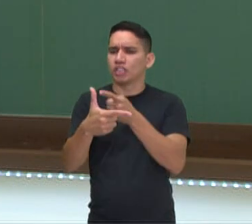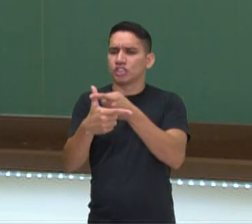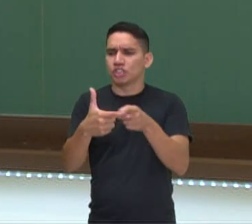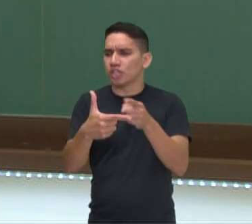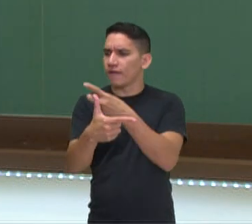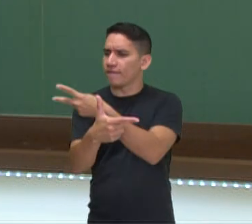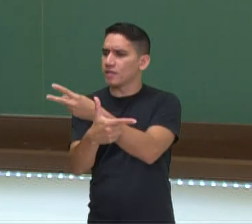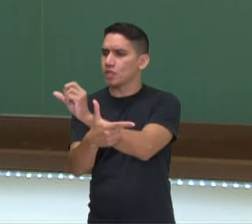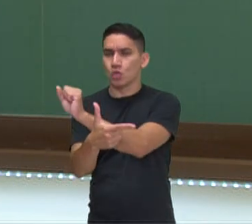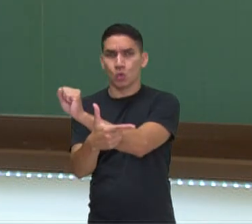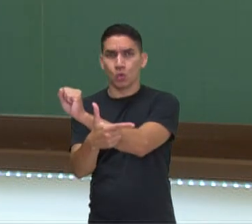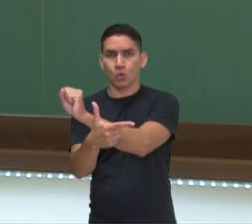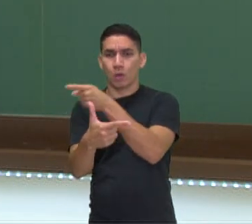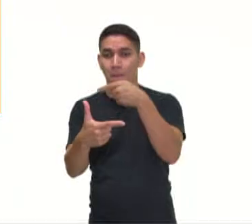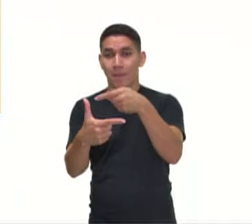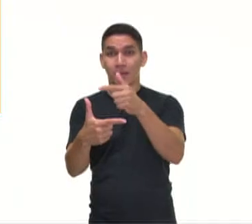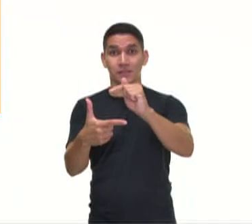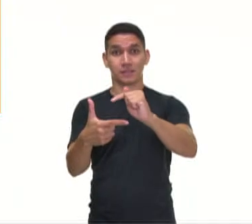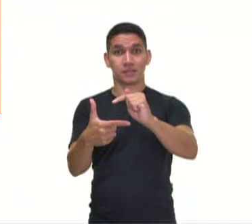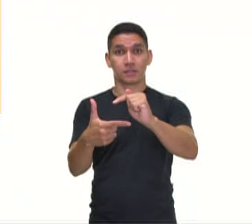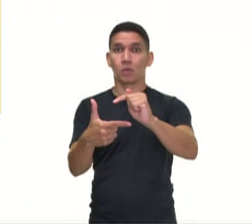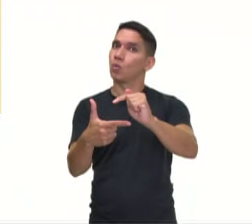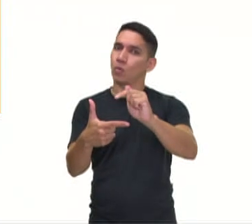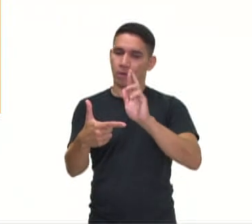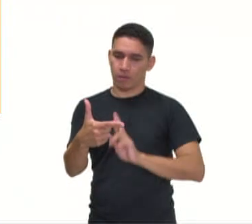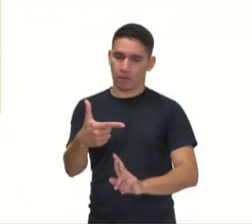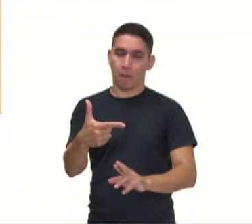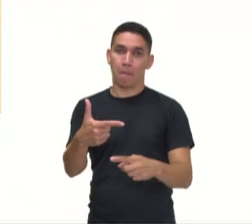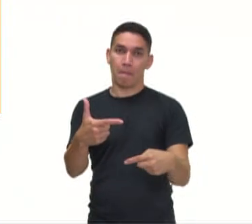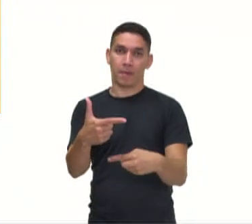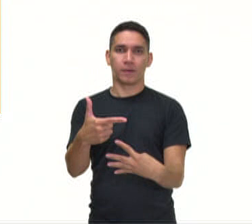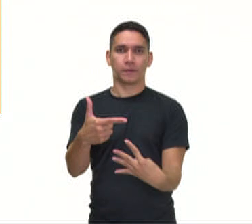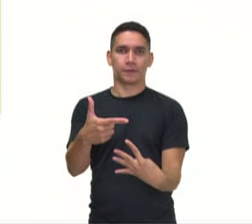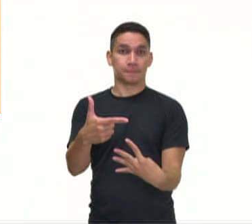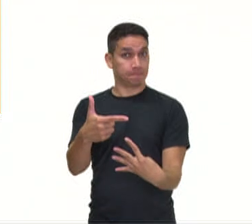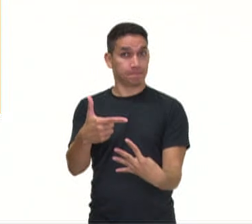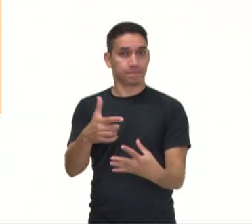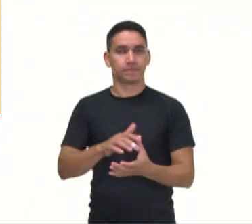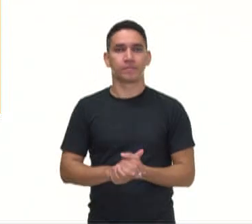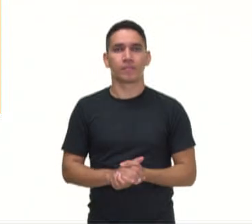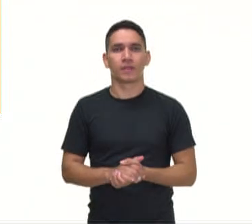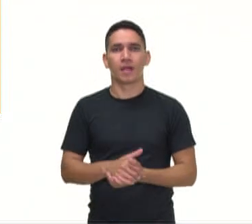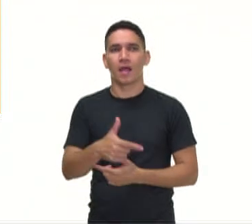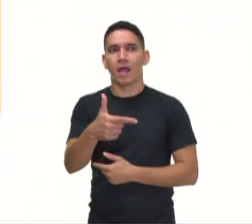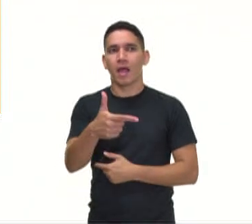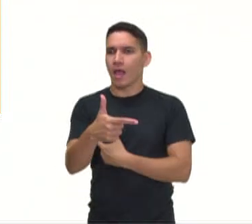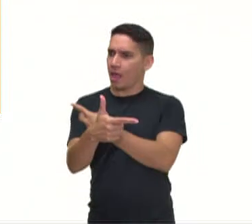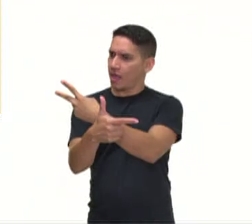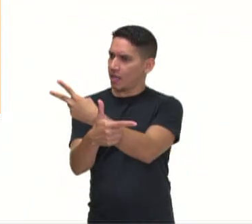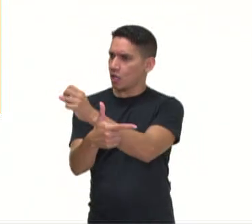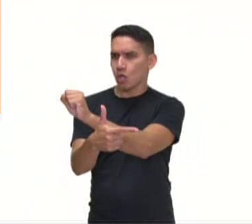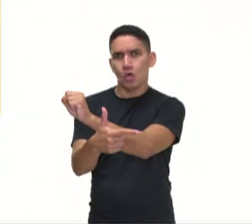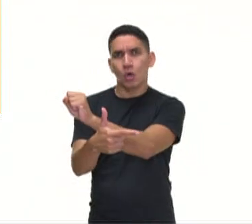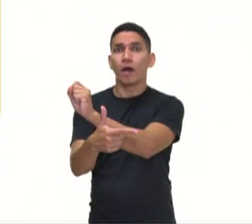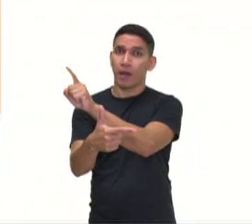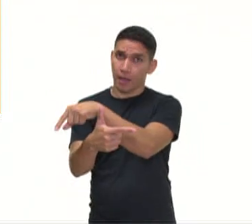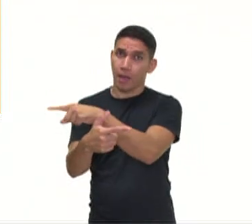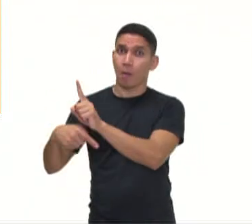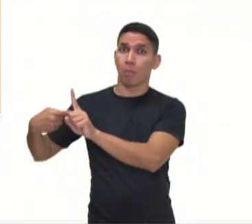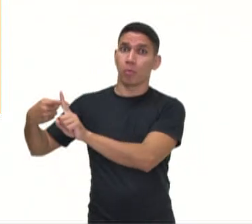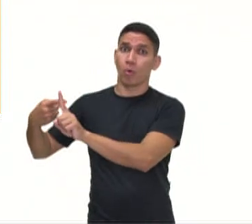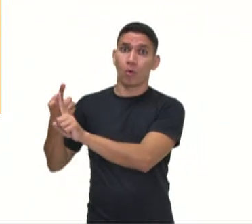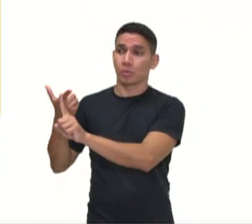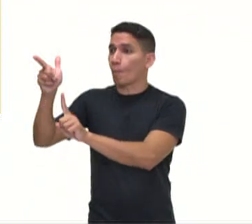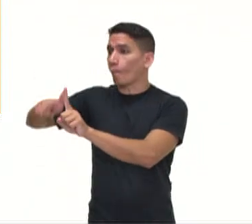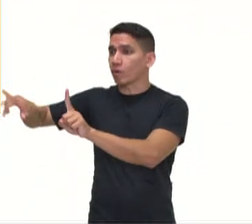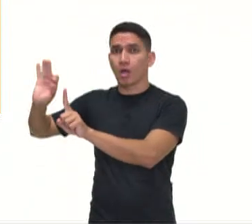é positivo, por menos 7, menos 4, ok? Esse 28, ele é positivo, né? Ele não tem